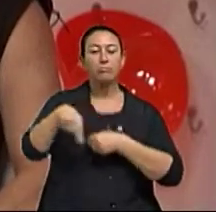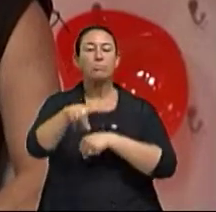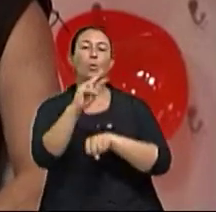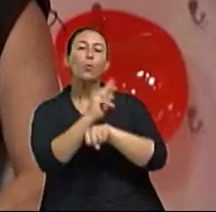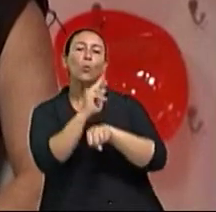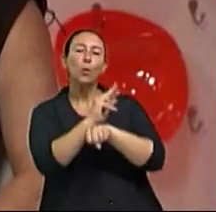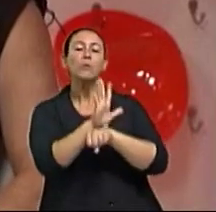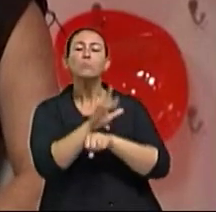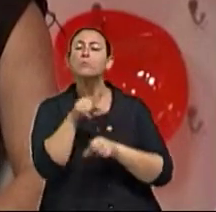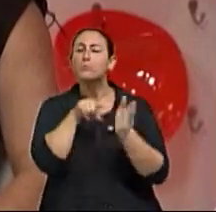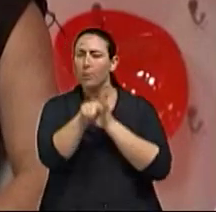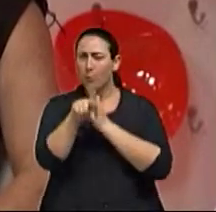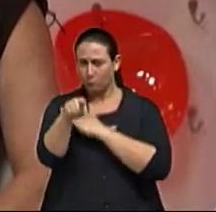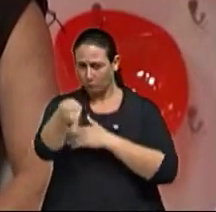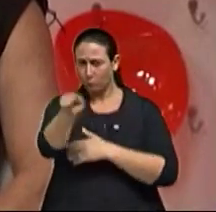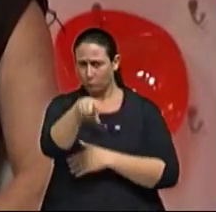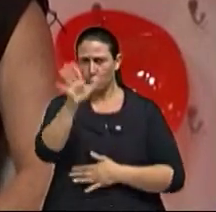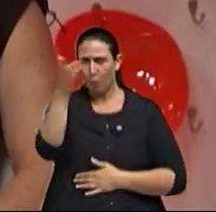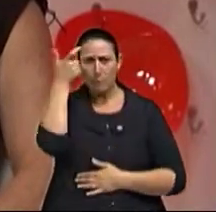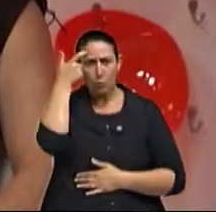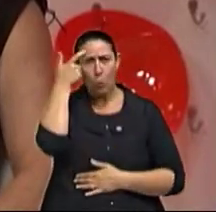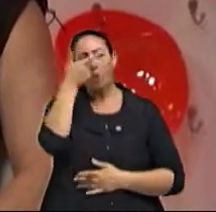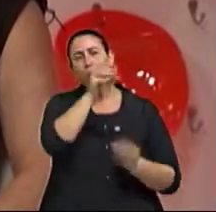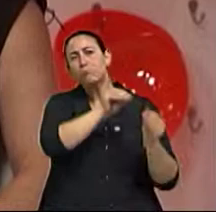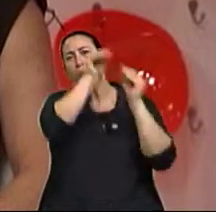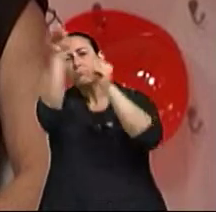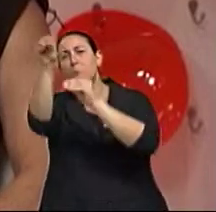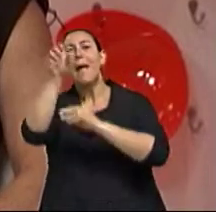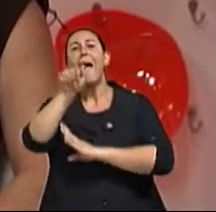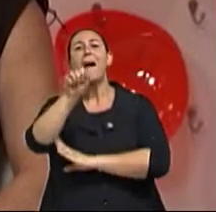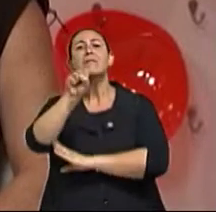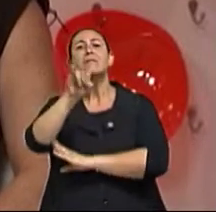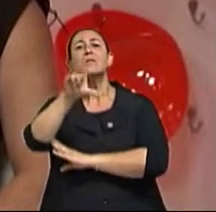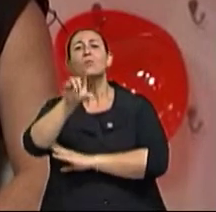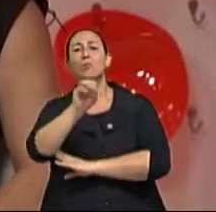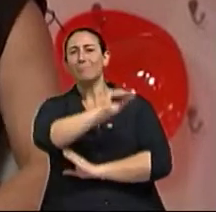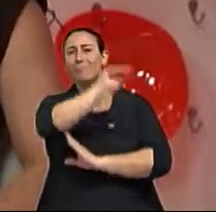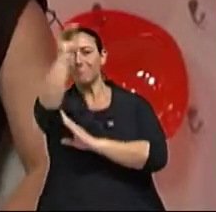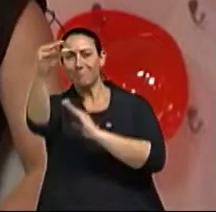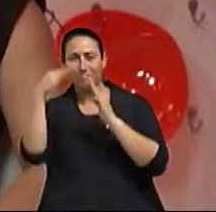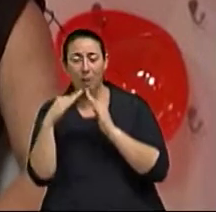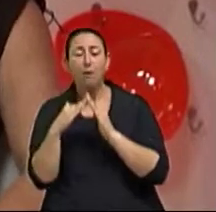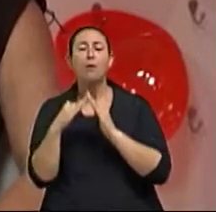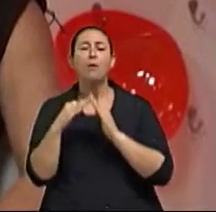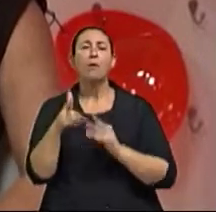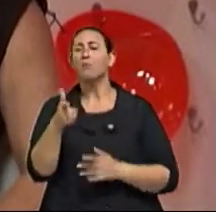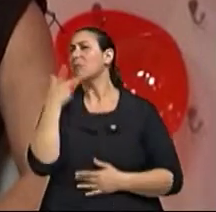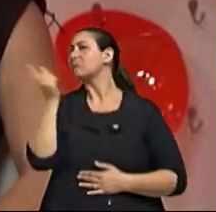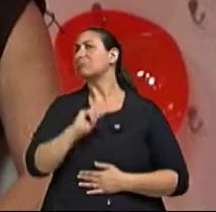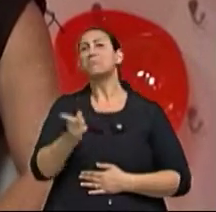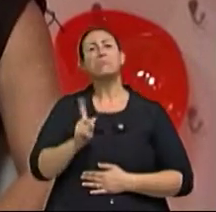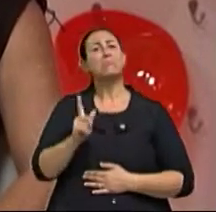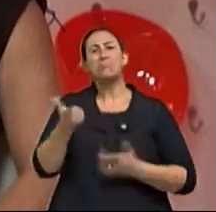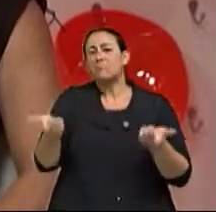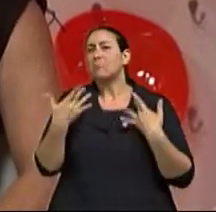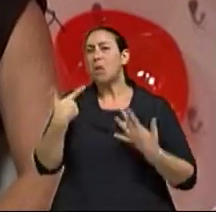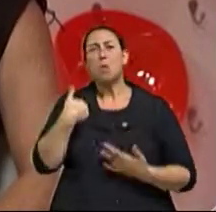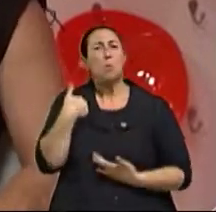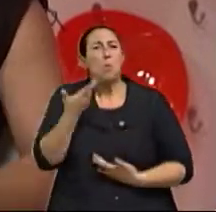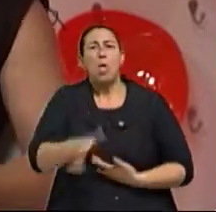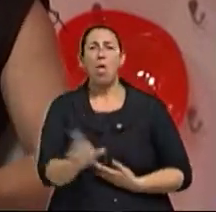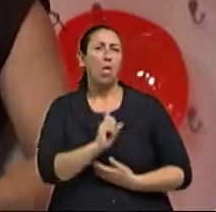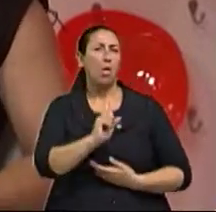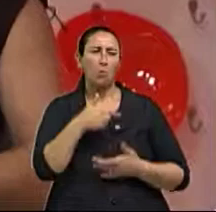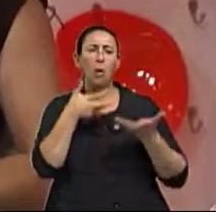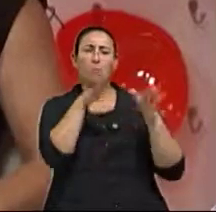em institucionalizar os pais. E a maioria nos respondeu que não, né? Que isso não passa pela cabeça. E